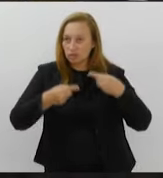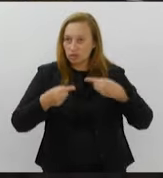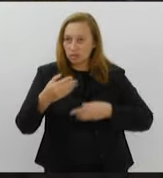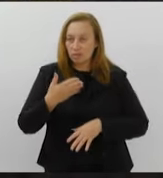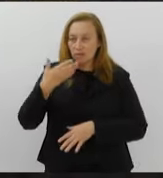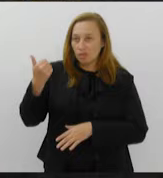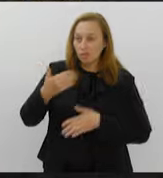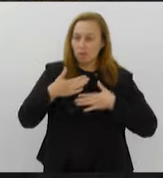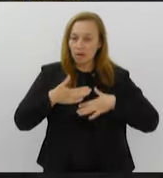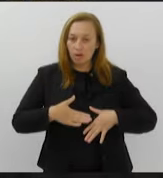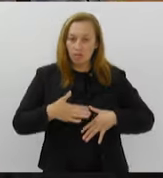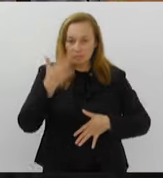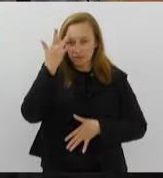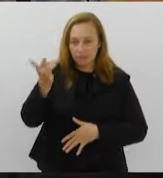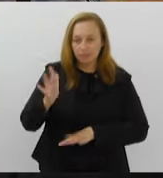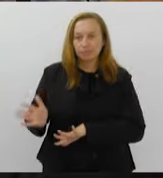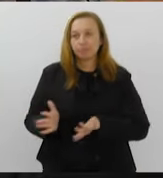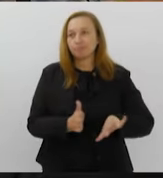com calma.